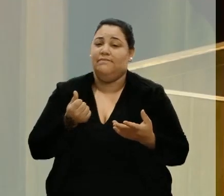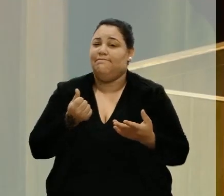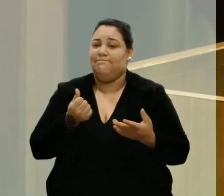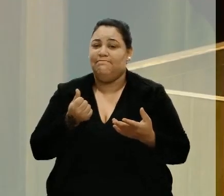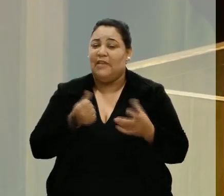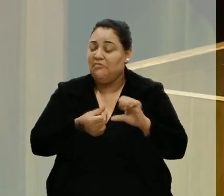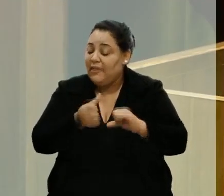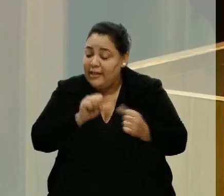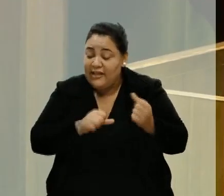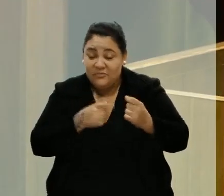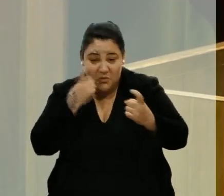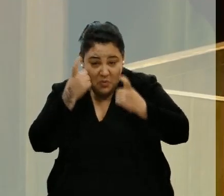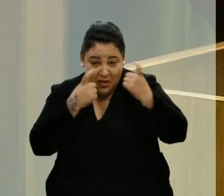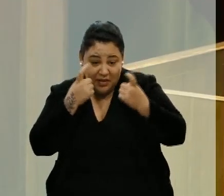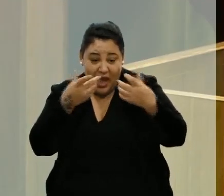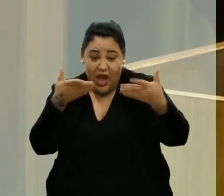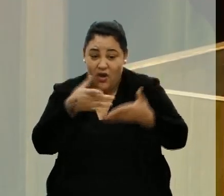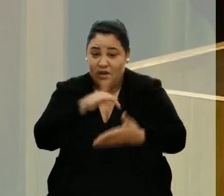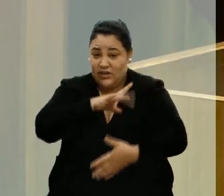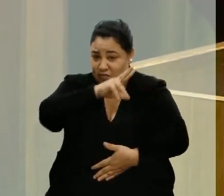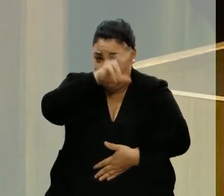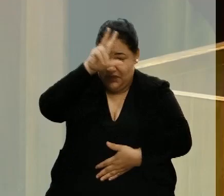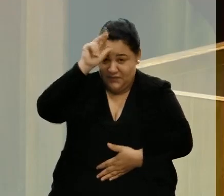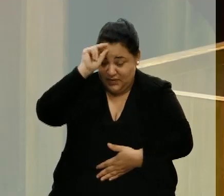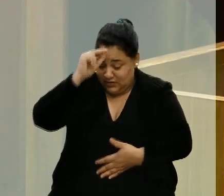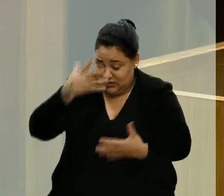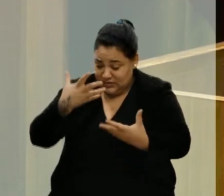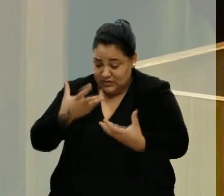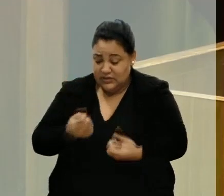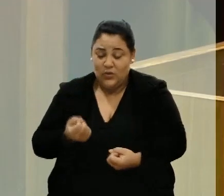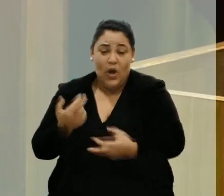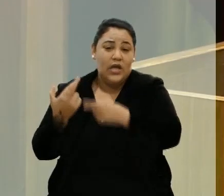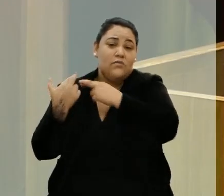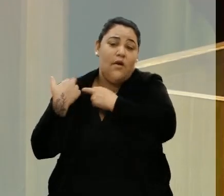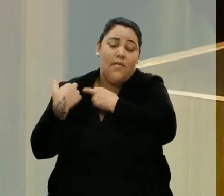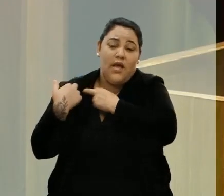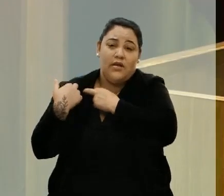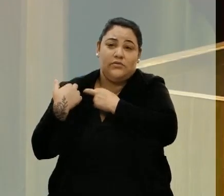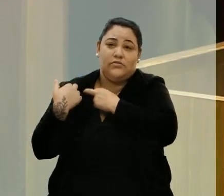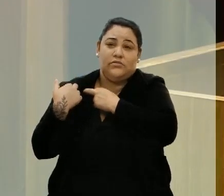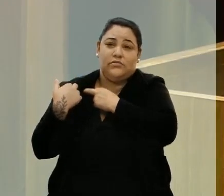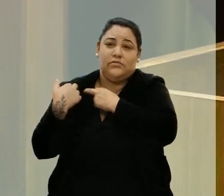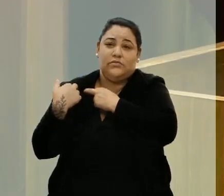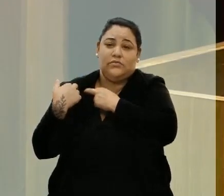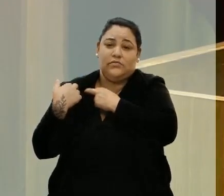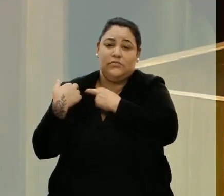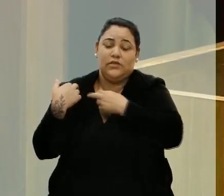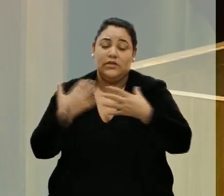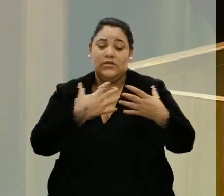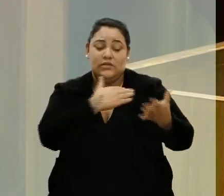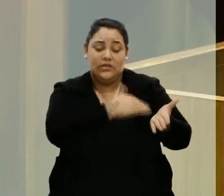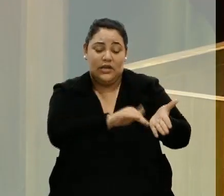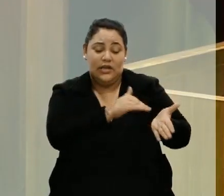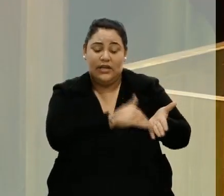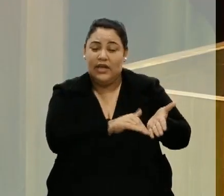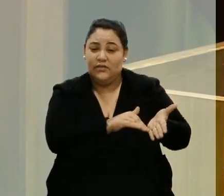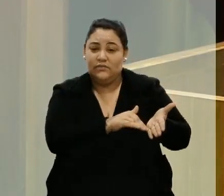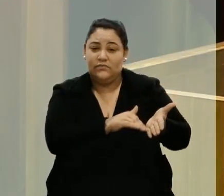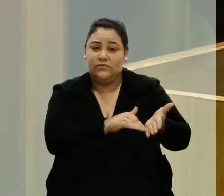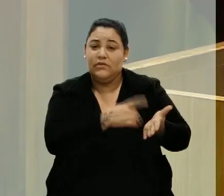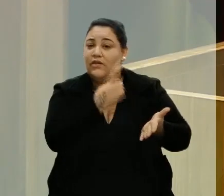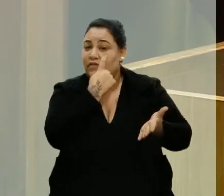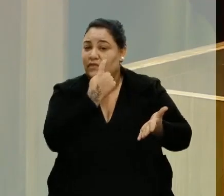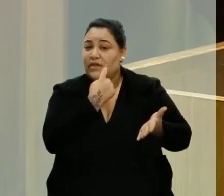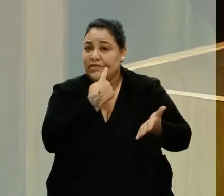Agora que existe um prefeito que assumiu a bronca. Boa parte, vereador. Secretário Wagner Petrini, que assumiu a bronca. Secretário